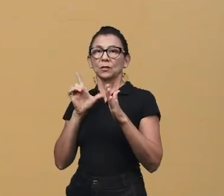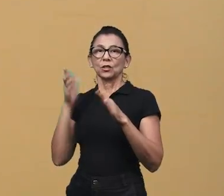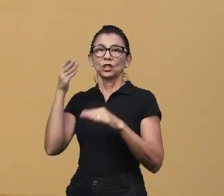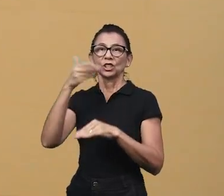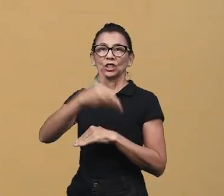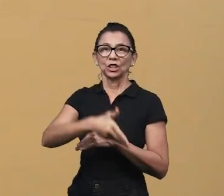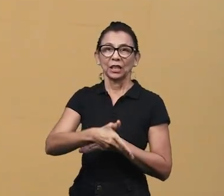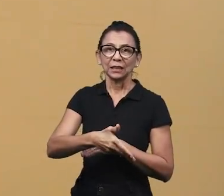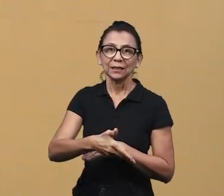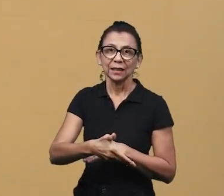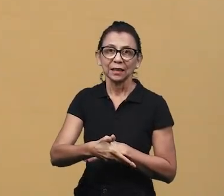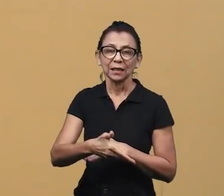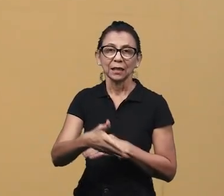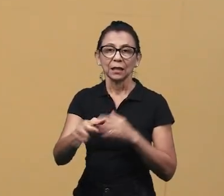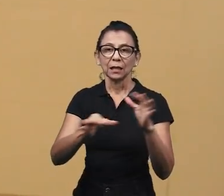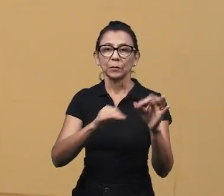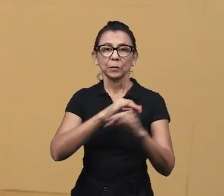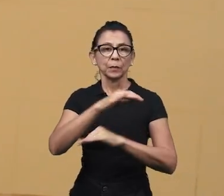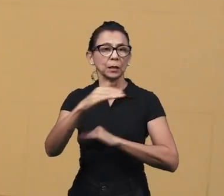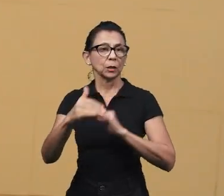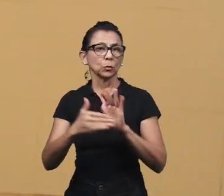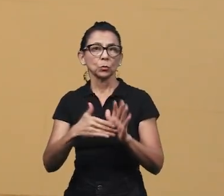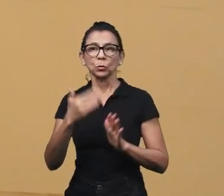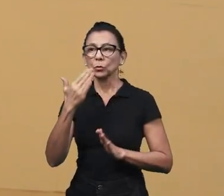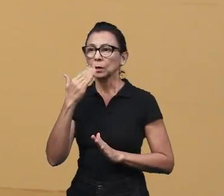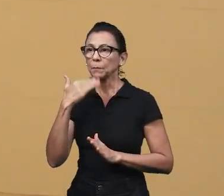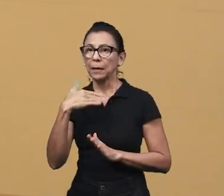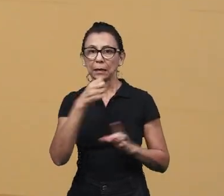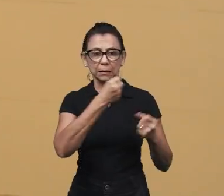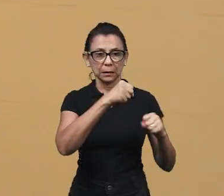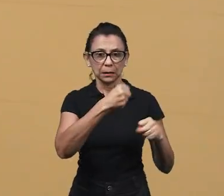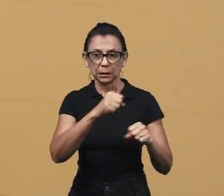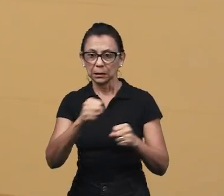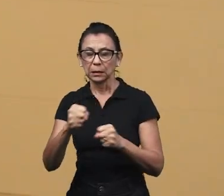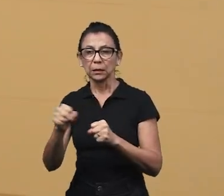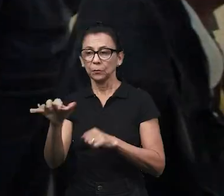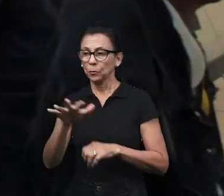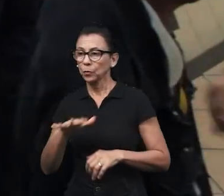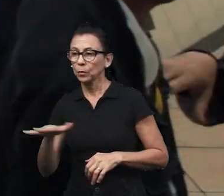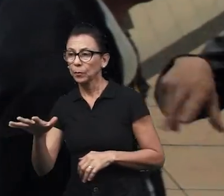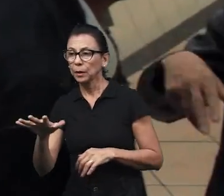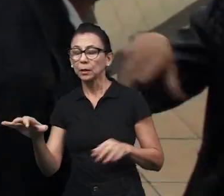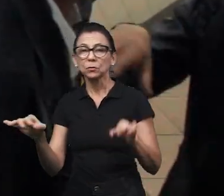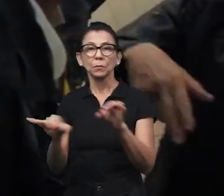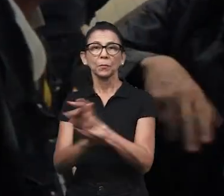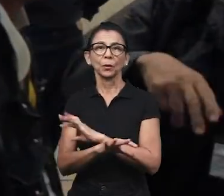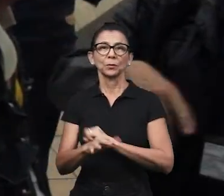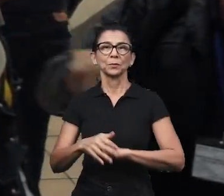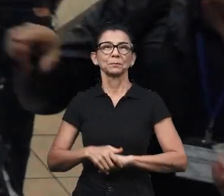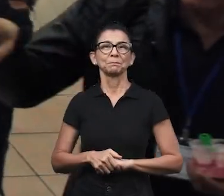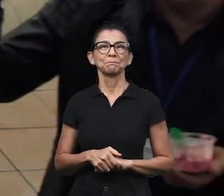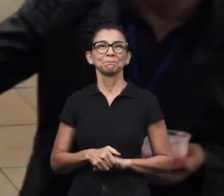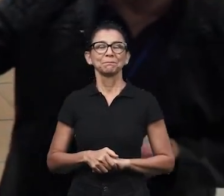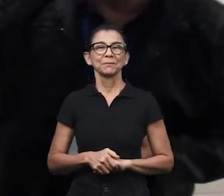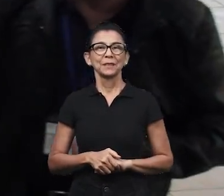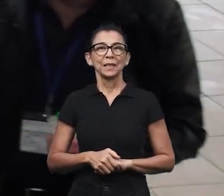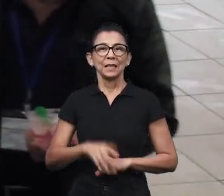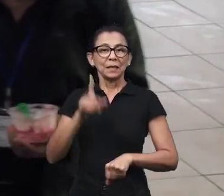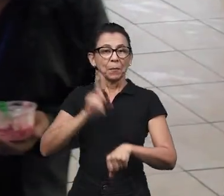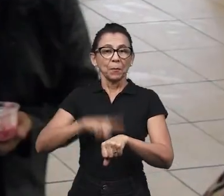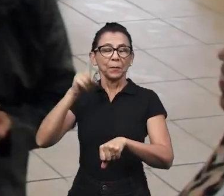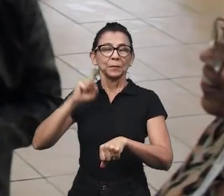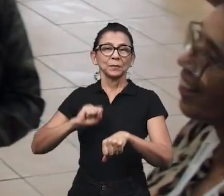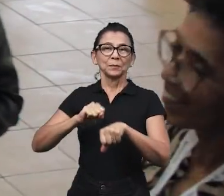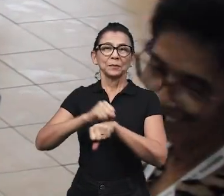aqui ontem, prepararam tudo isso, não foi fácil, a correria. Então, quando você vê um ambiente preparado, você fala assim, como é que isso